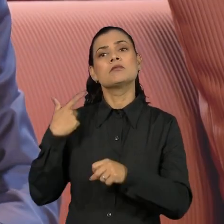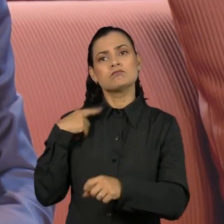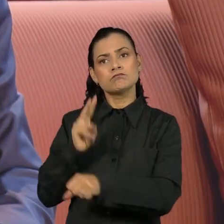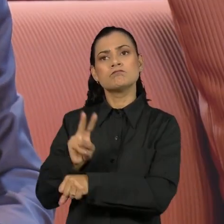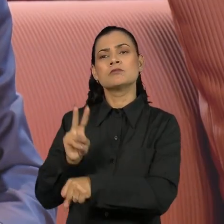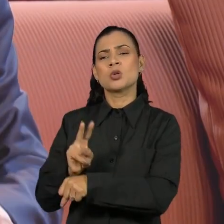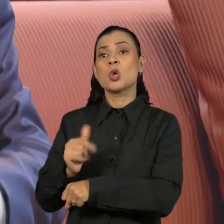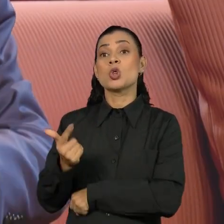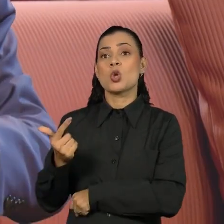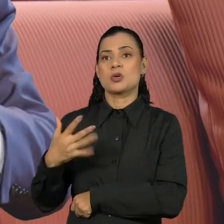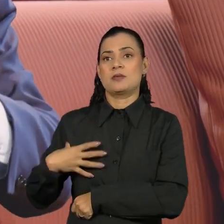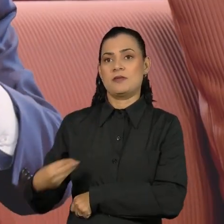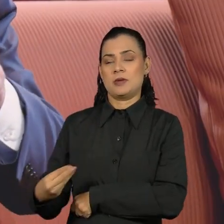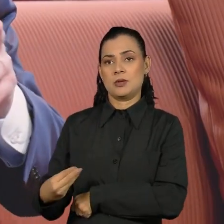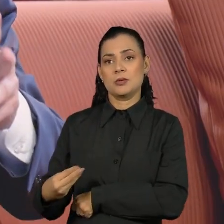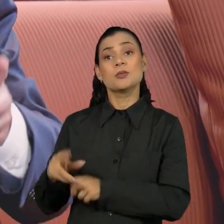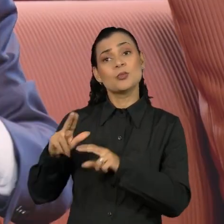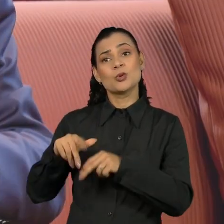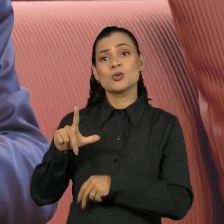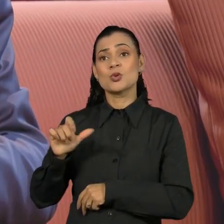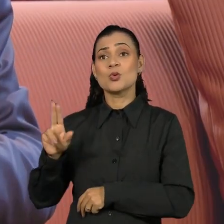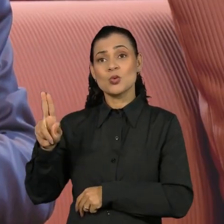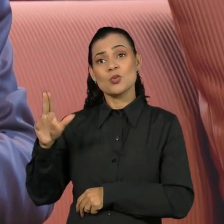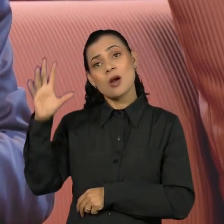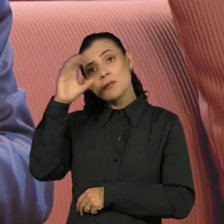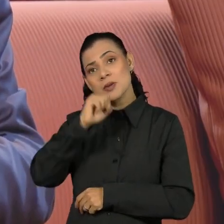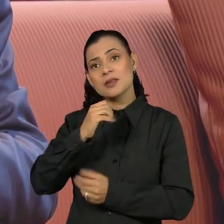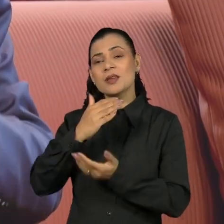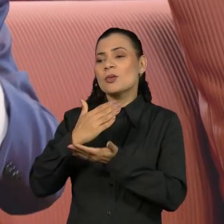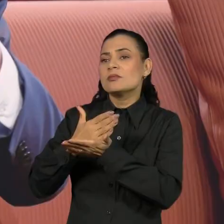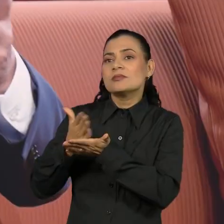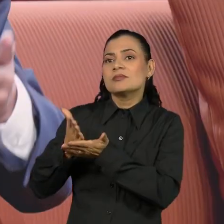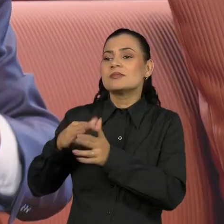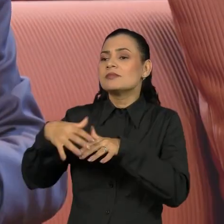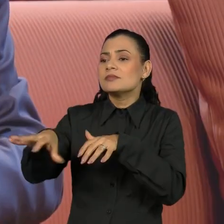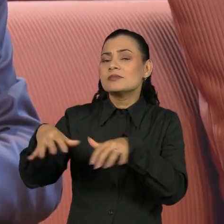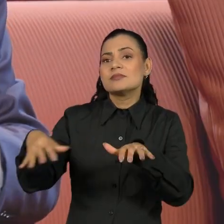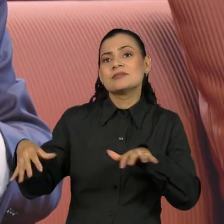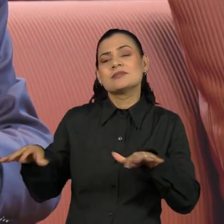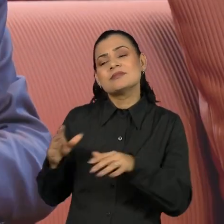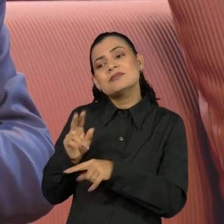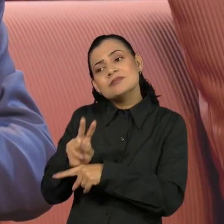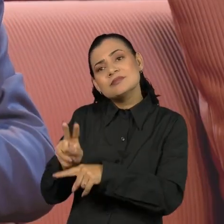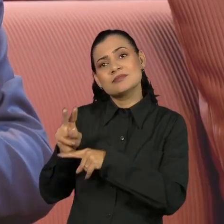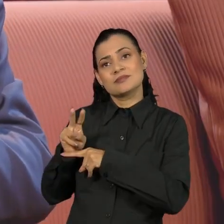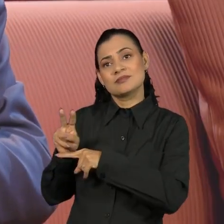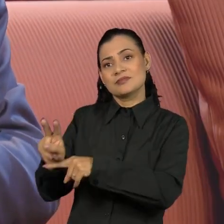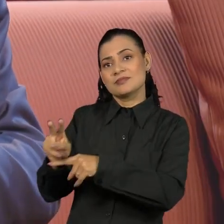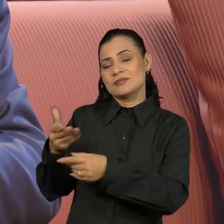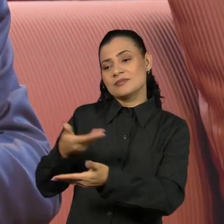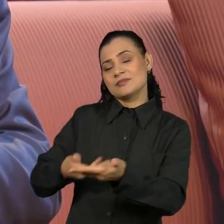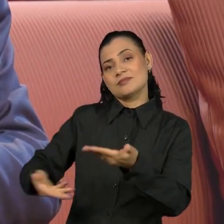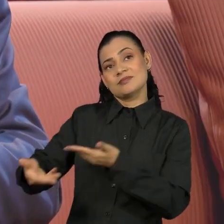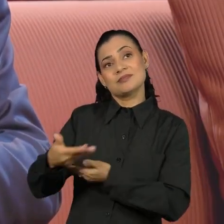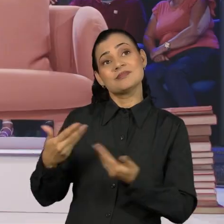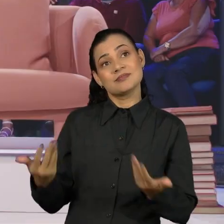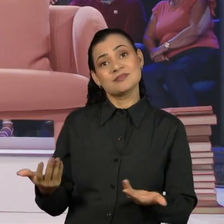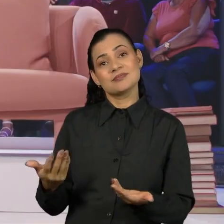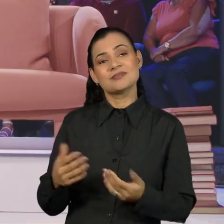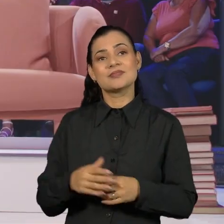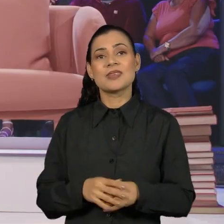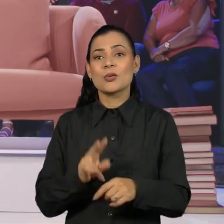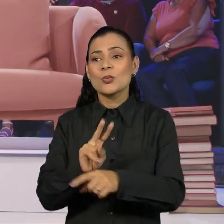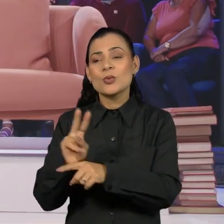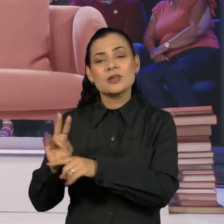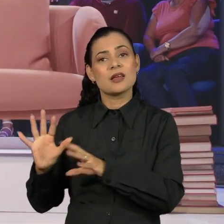12 filhos. Então a Lu aprendeu a dividir. Quem é de família grande aprende a dividir, né? Cuidar de